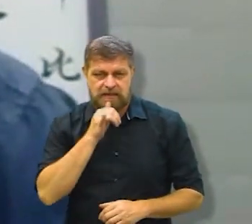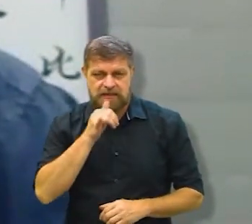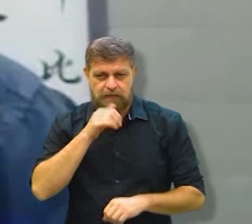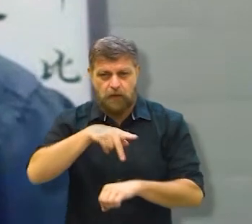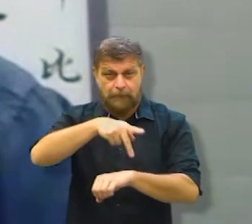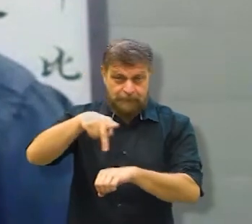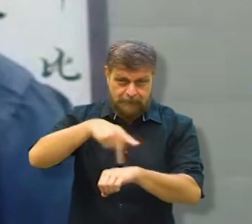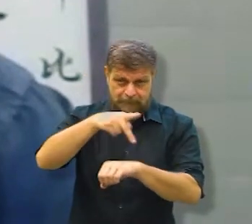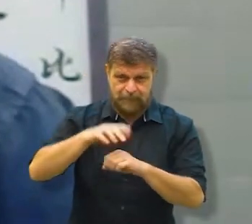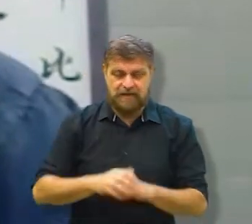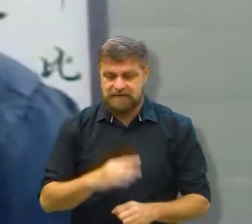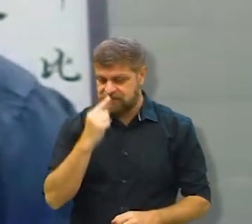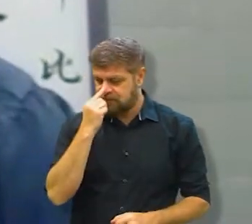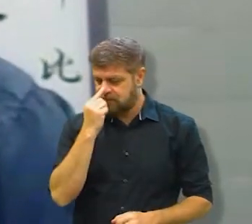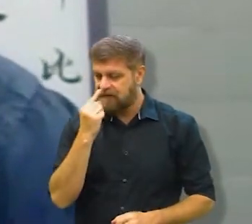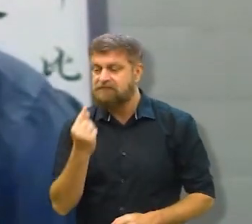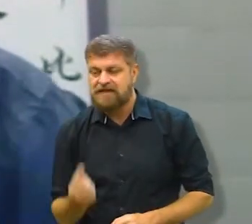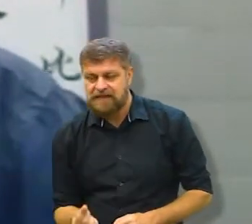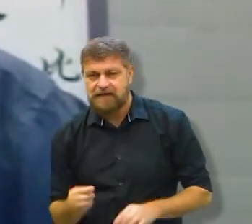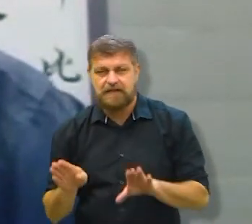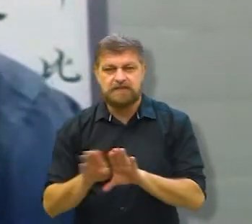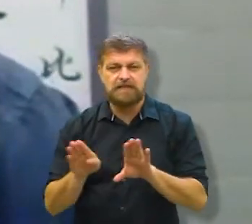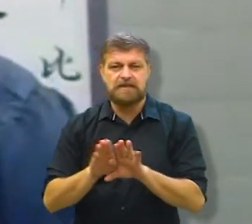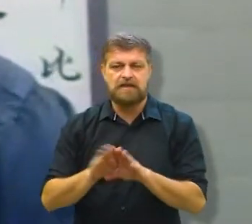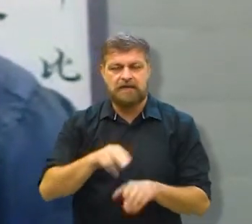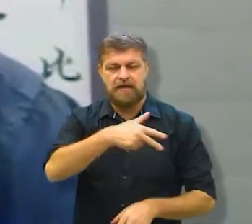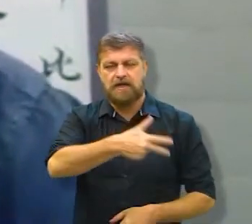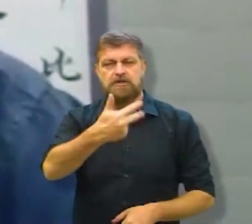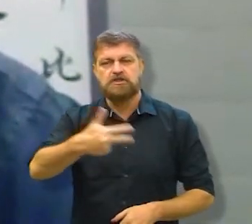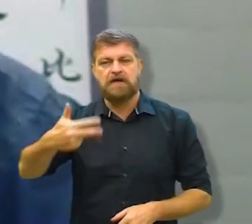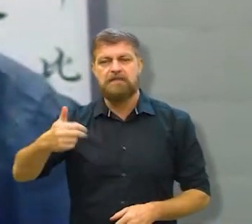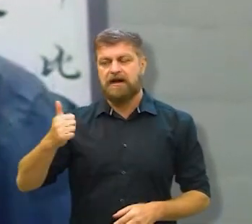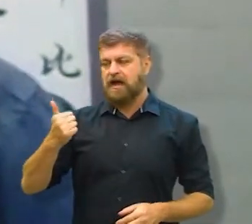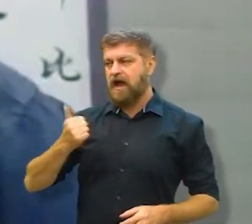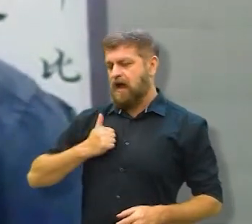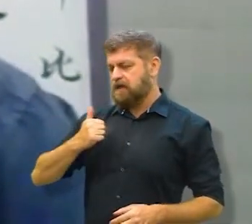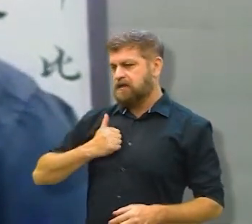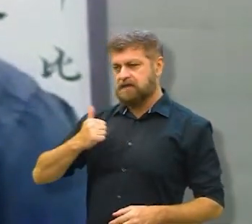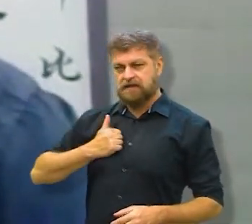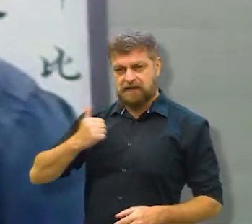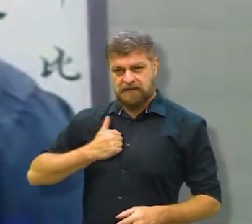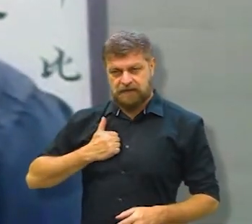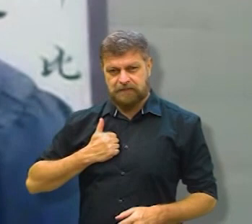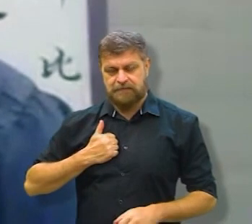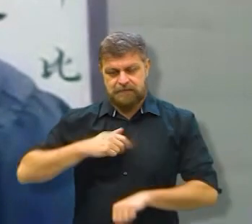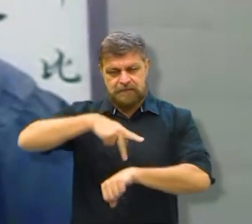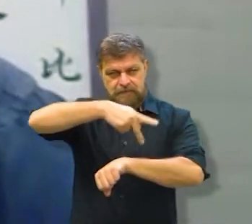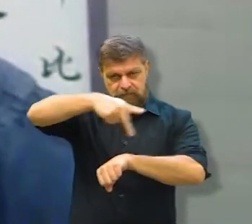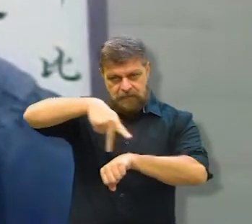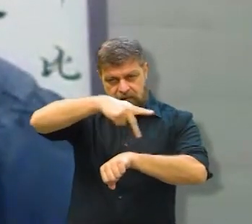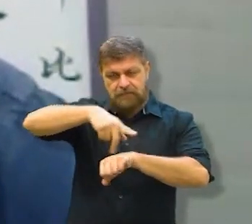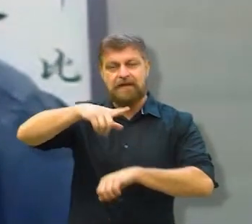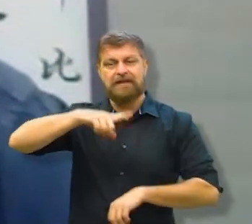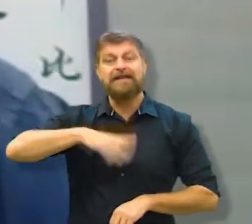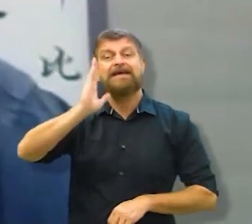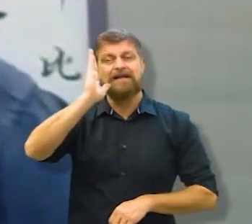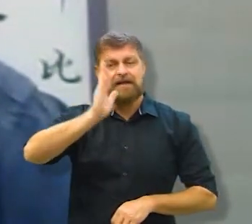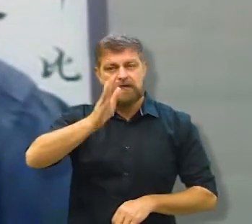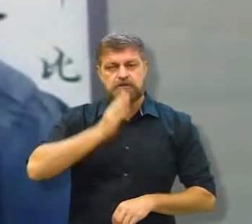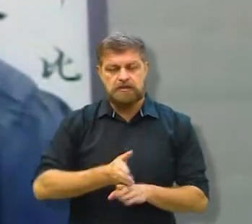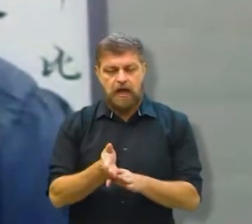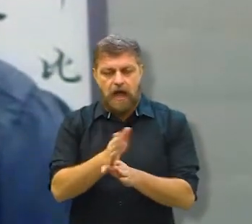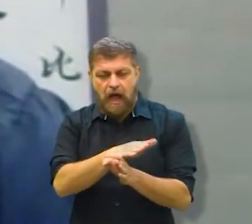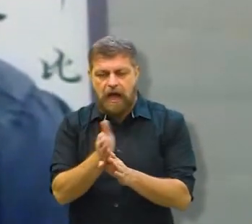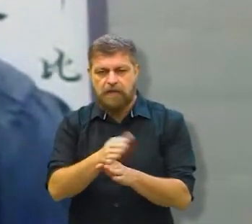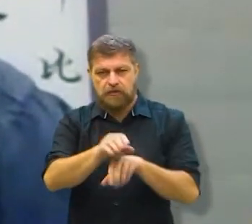Estamos falando de Finlândia, Dinamarca, Canadá, e nesses países nós já temos o